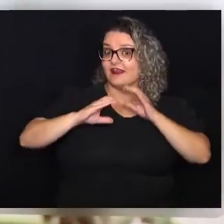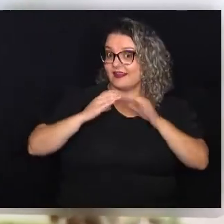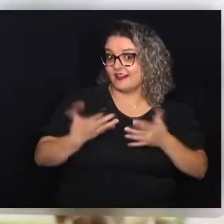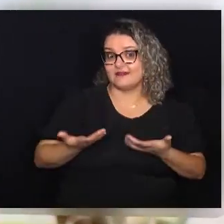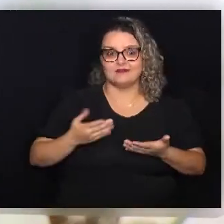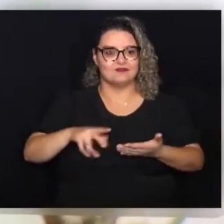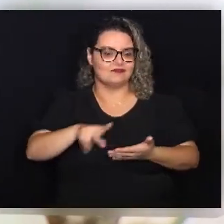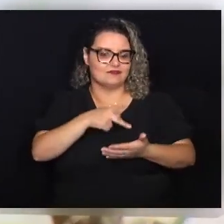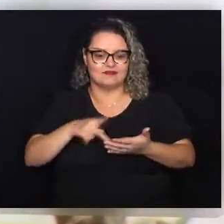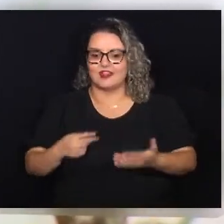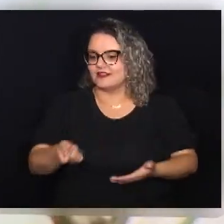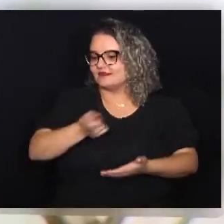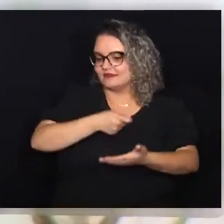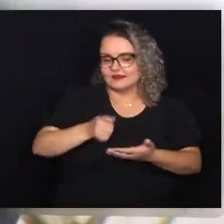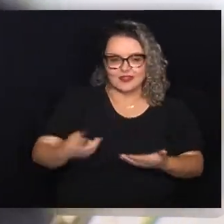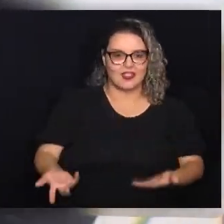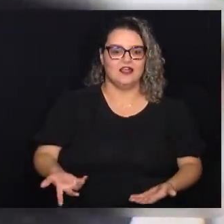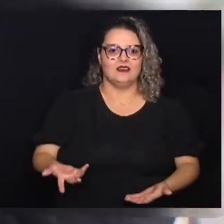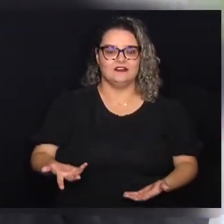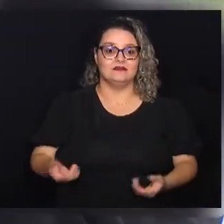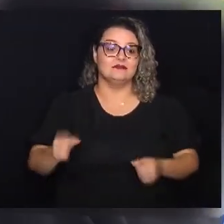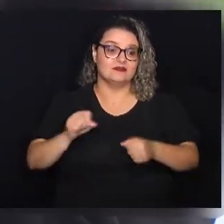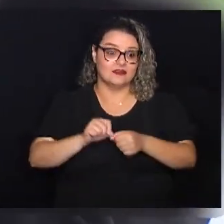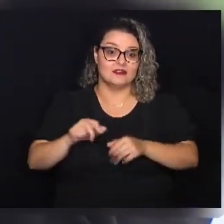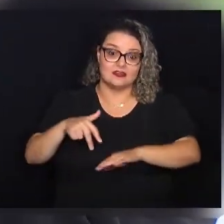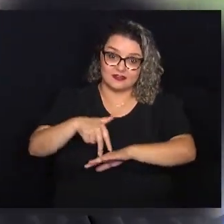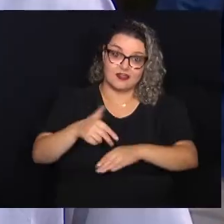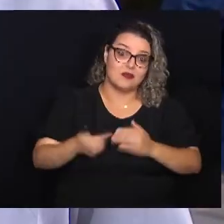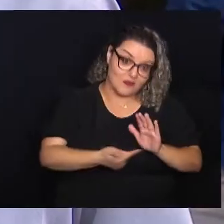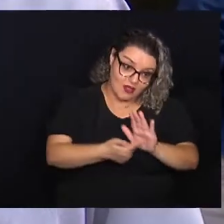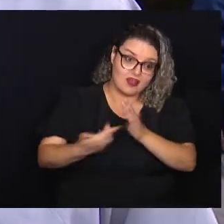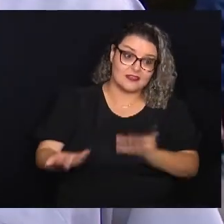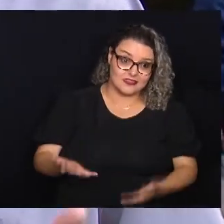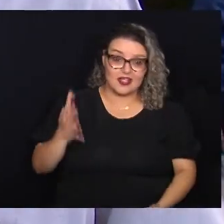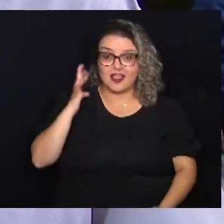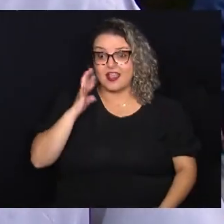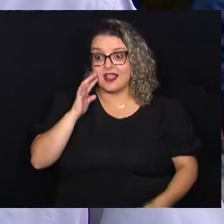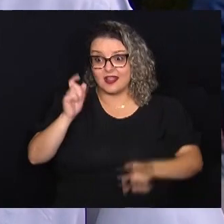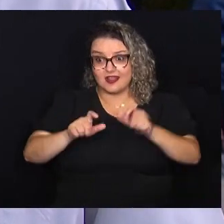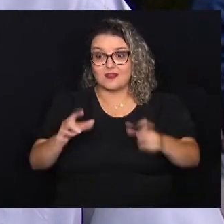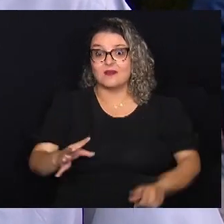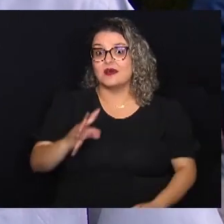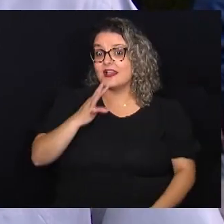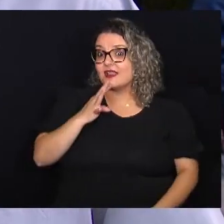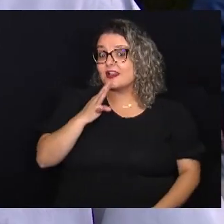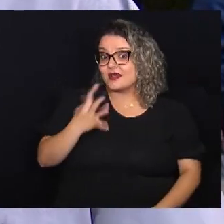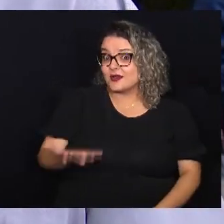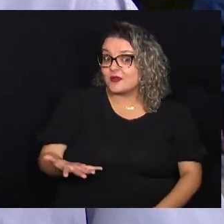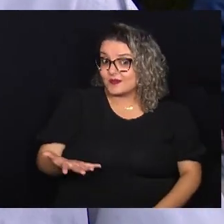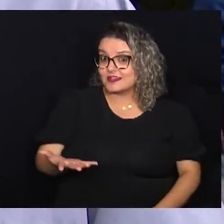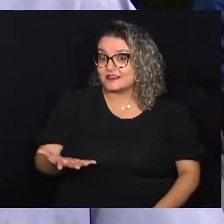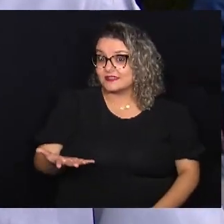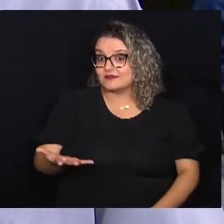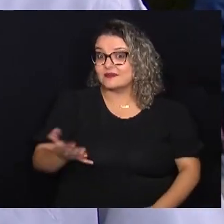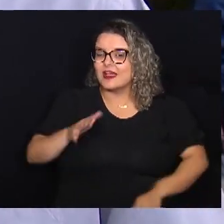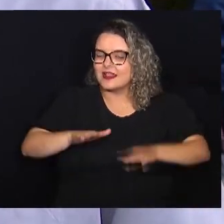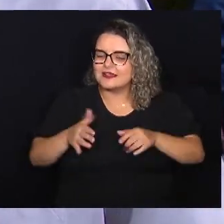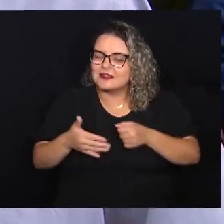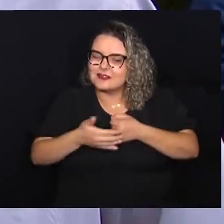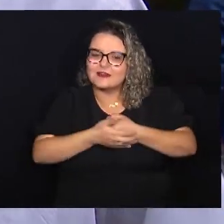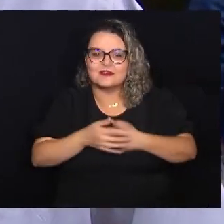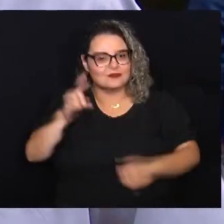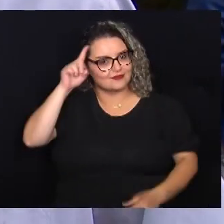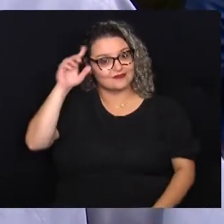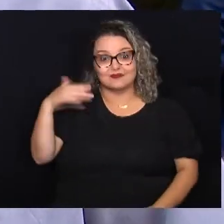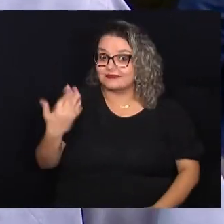cantarem, recitarem, escreverem, que eles venham e mostrem isso. É legal que as pessoas conheçam esse lado, às vezes, oculto,